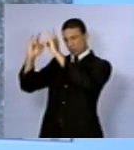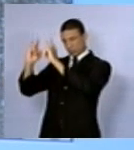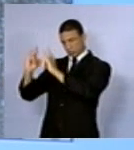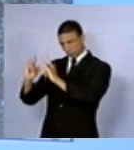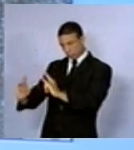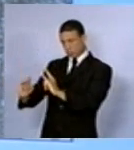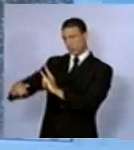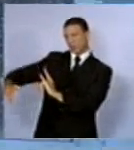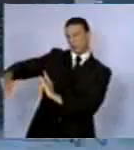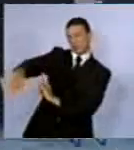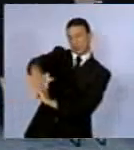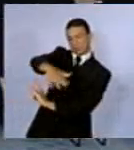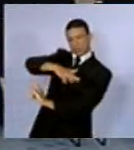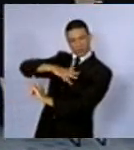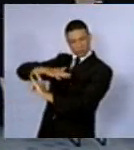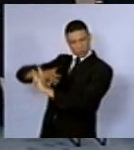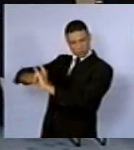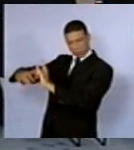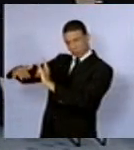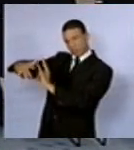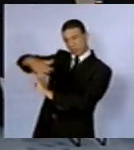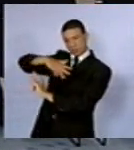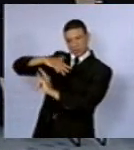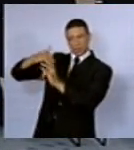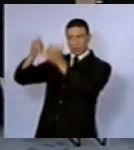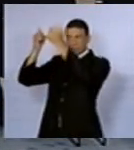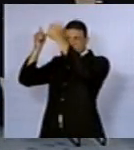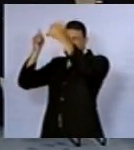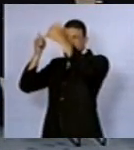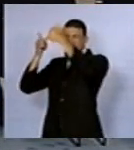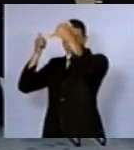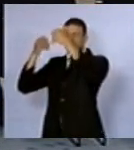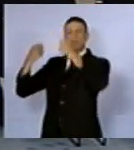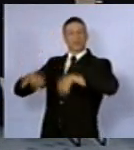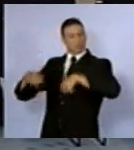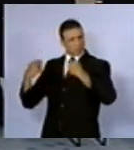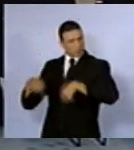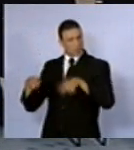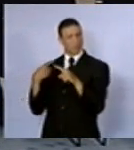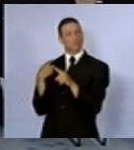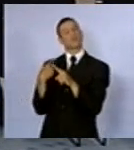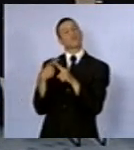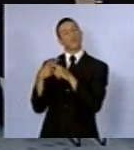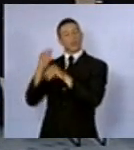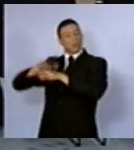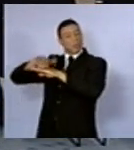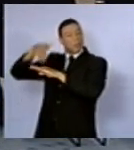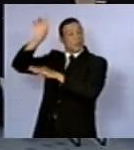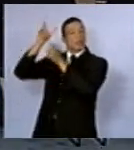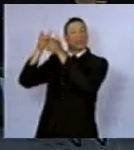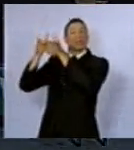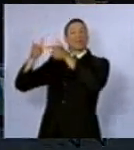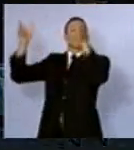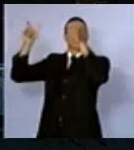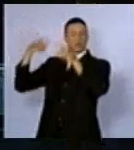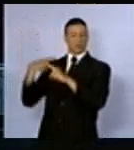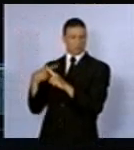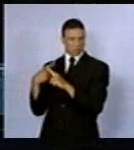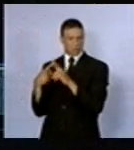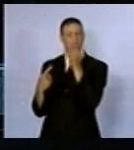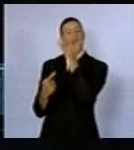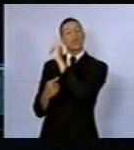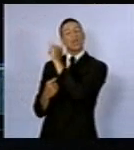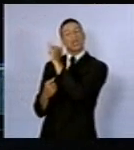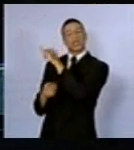urbano faz com que as linhas de transmissão sejam cada vez mais necessárias. Por quê? Porque a carga elétrica do consumo